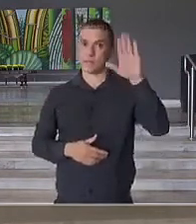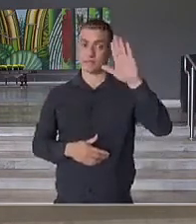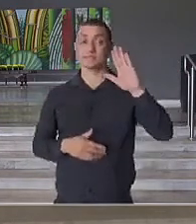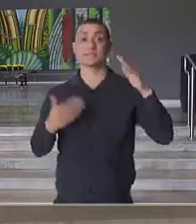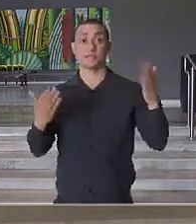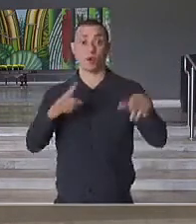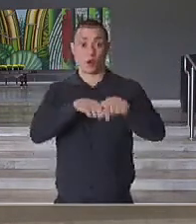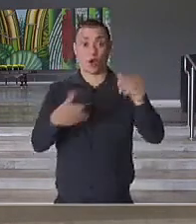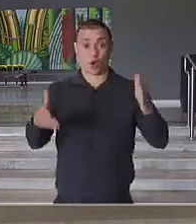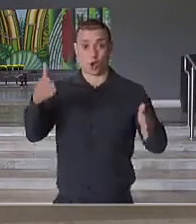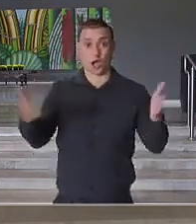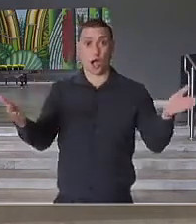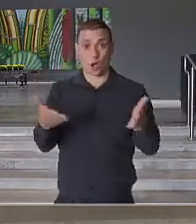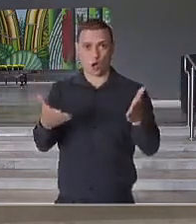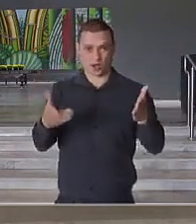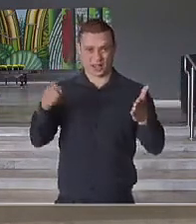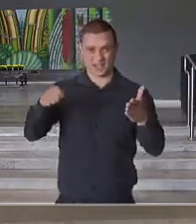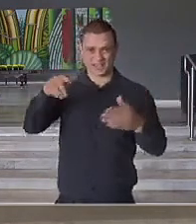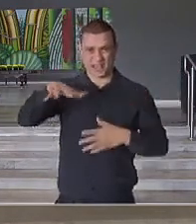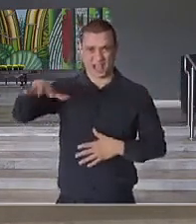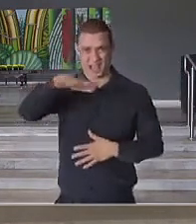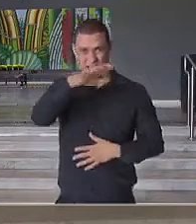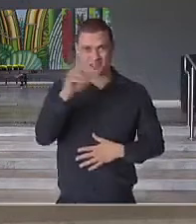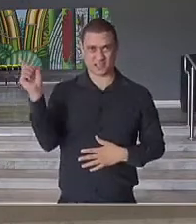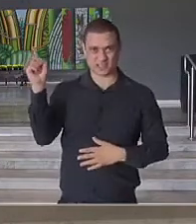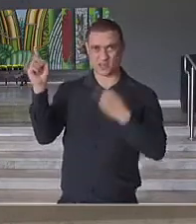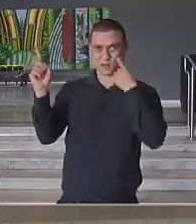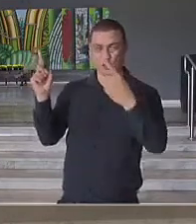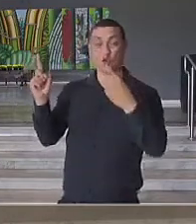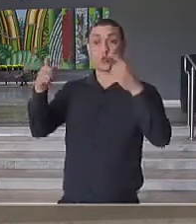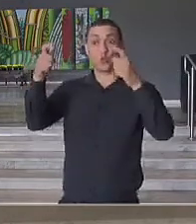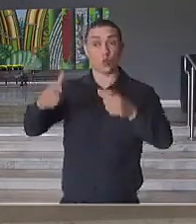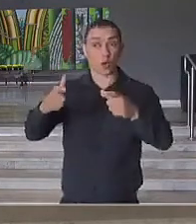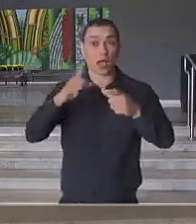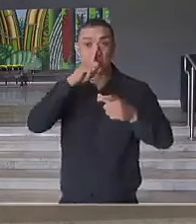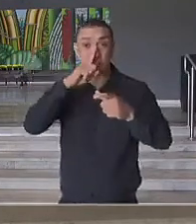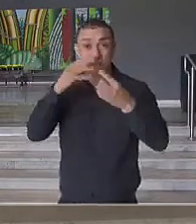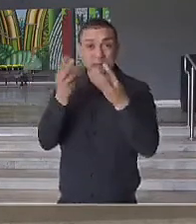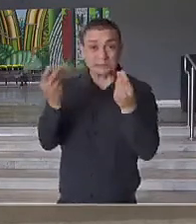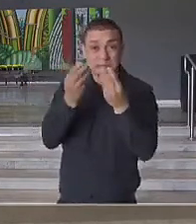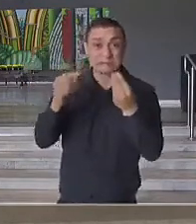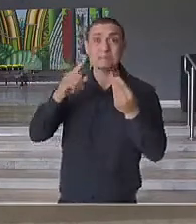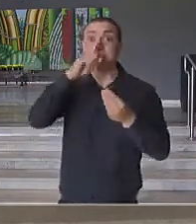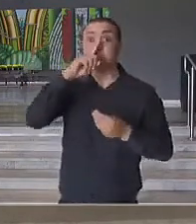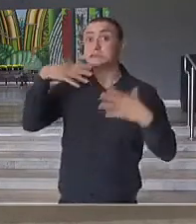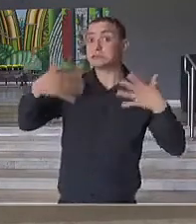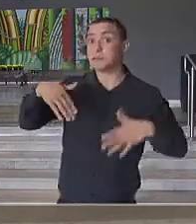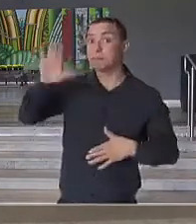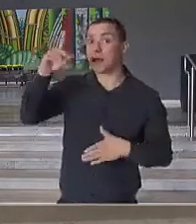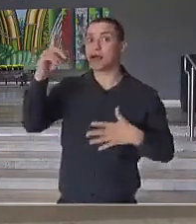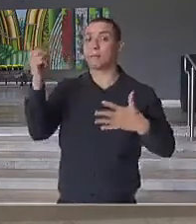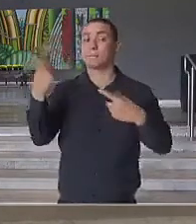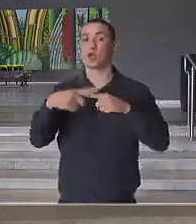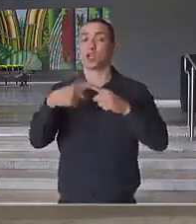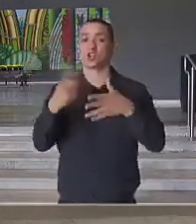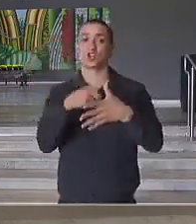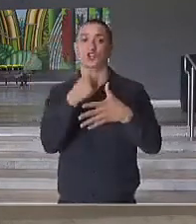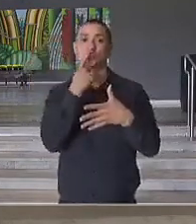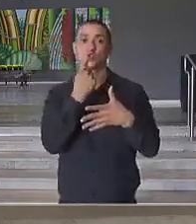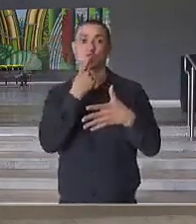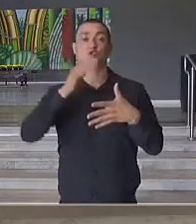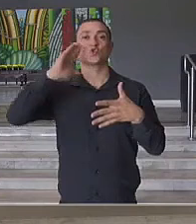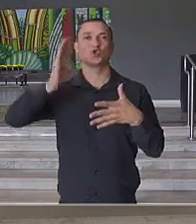Então, nesse momento, essas áreas que mostram uma maior sensibilidade, por serem áreas que têm